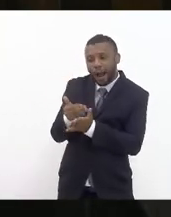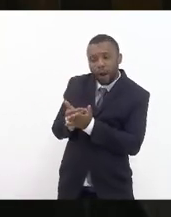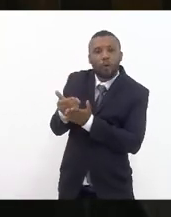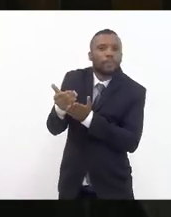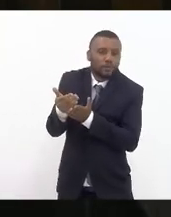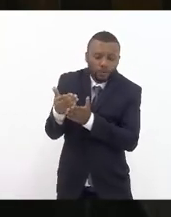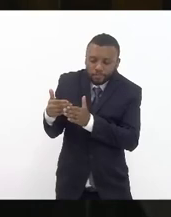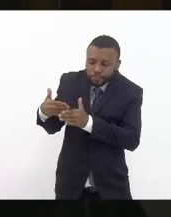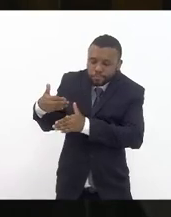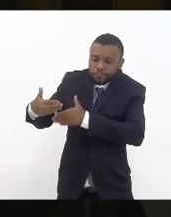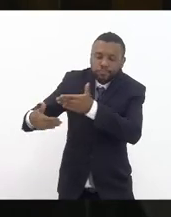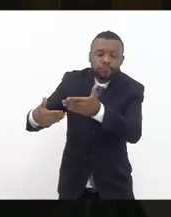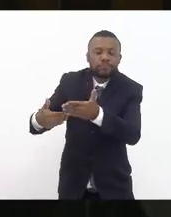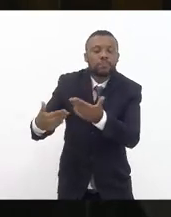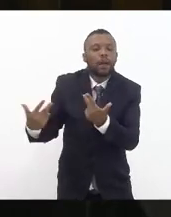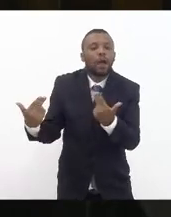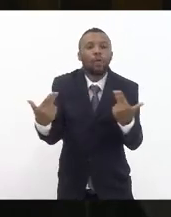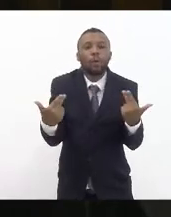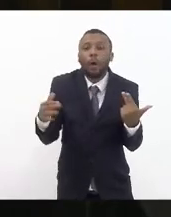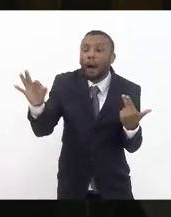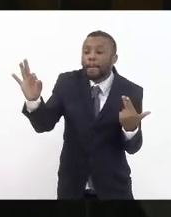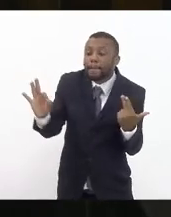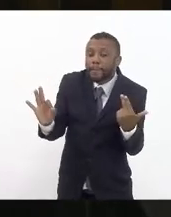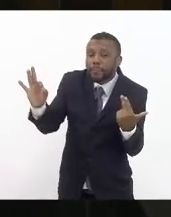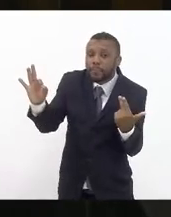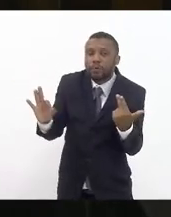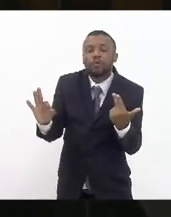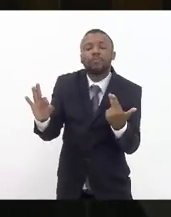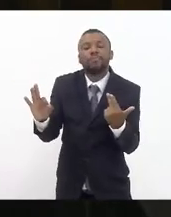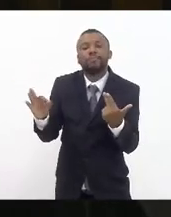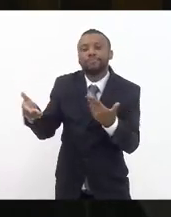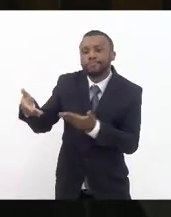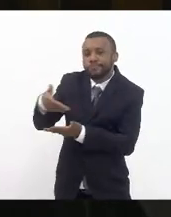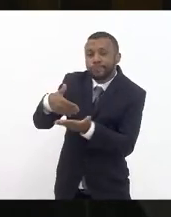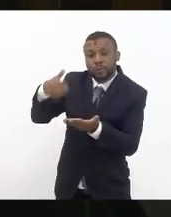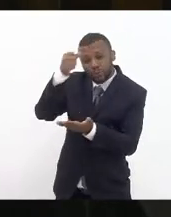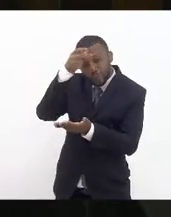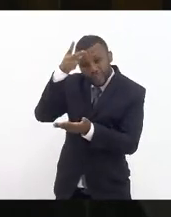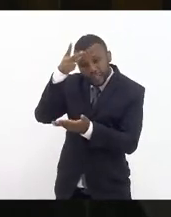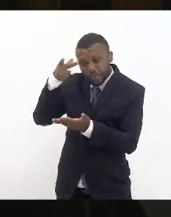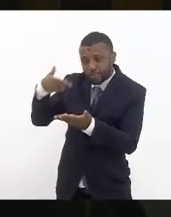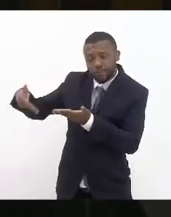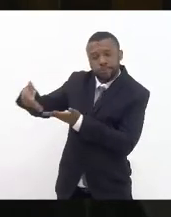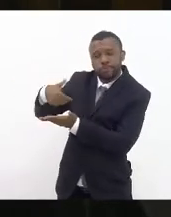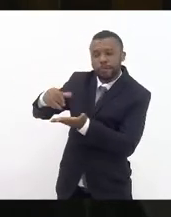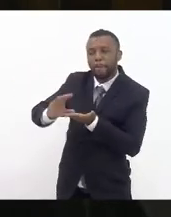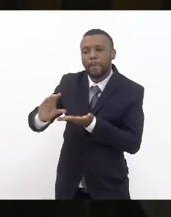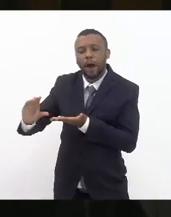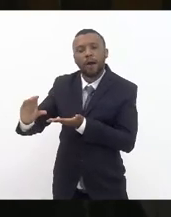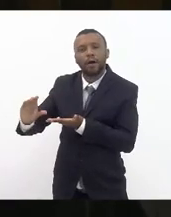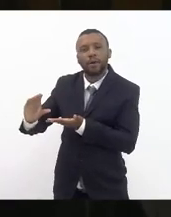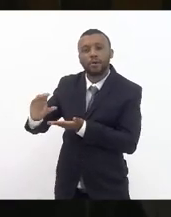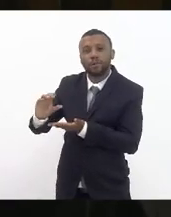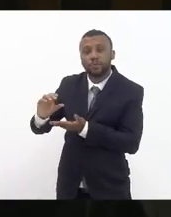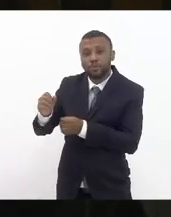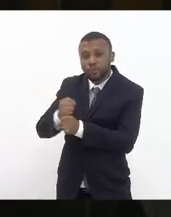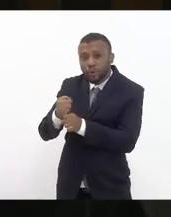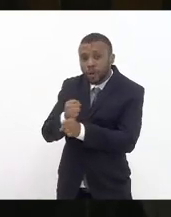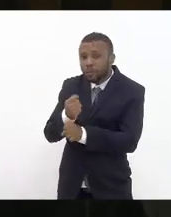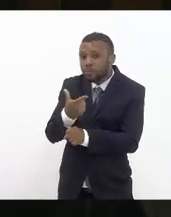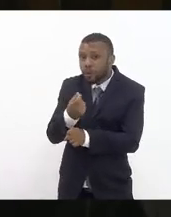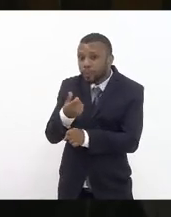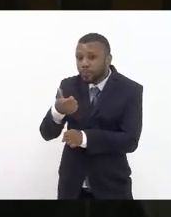seja o mesmo índice de participação dos municípios de